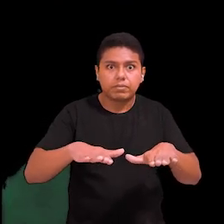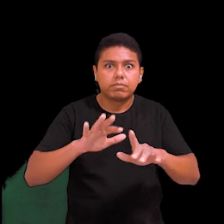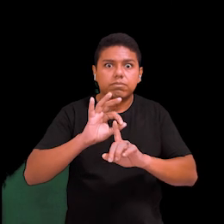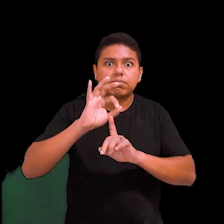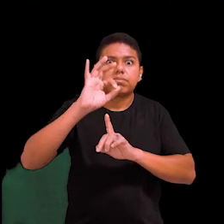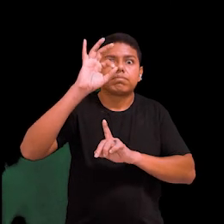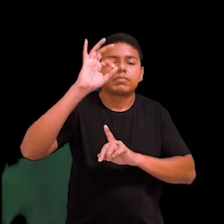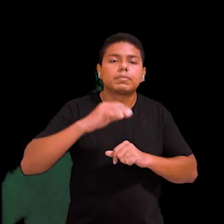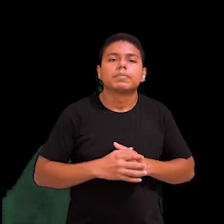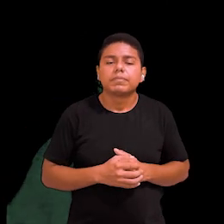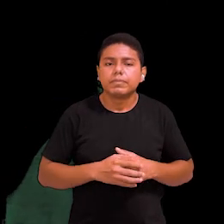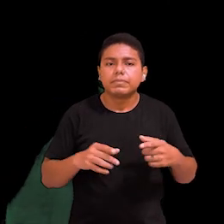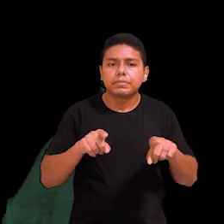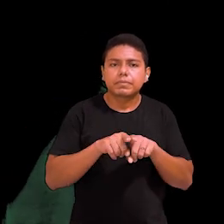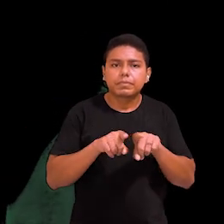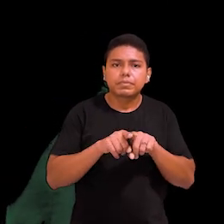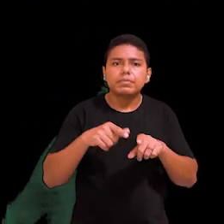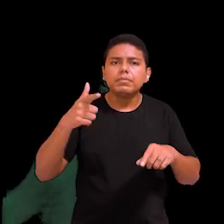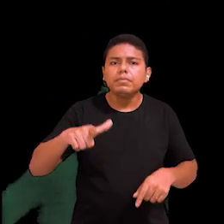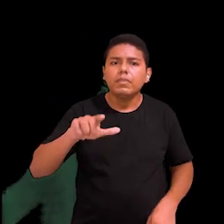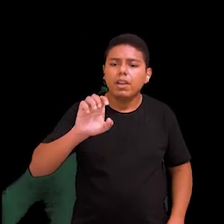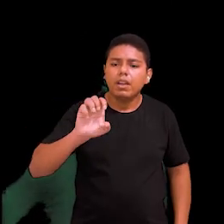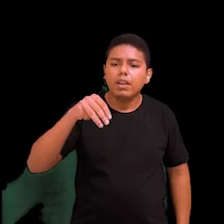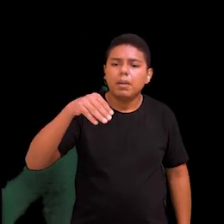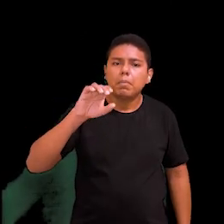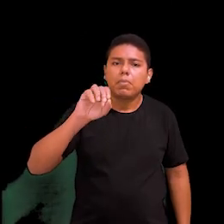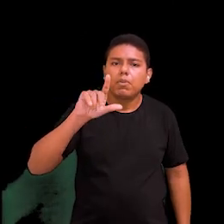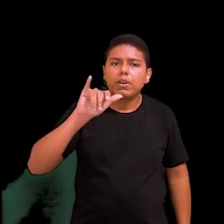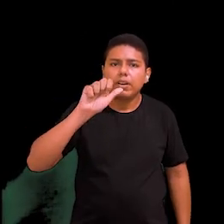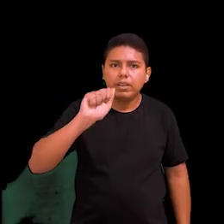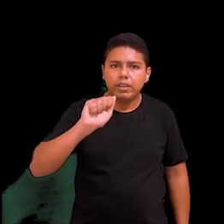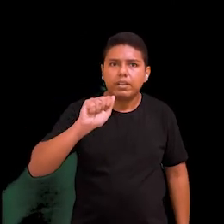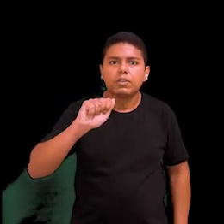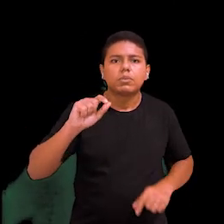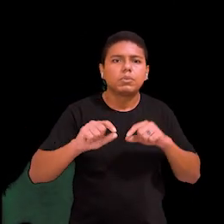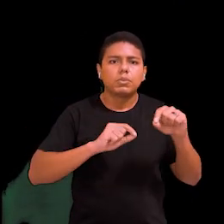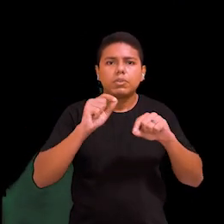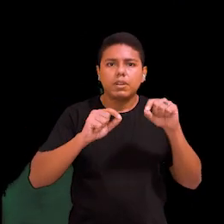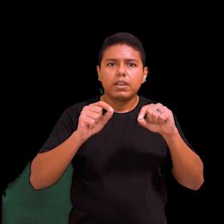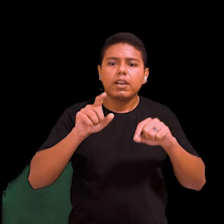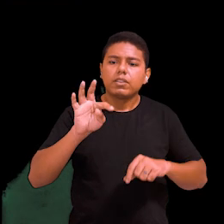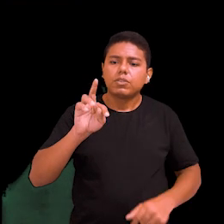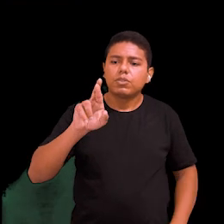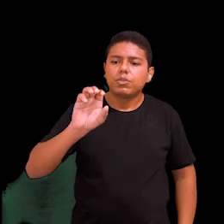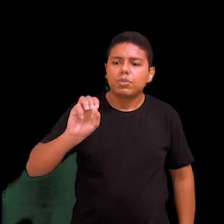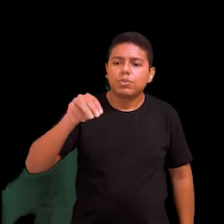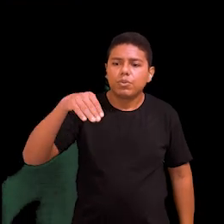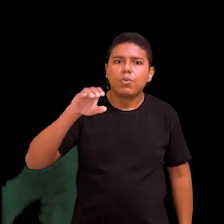da perna acometida. E um outro evento tromboembólico é a embolia pulmonar, que consiste